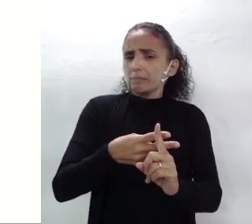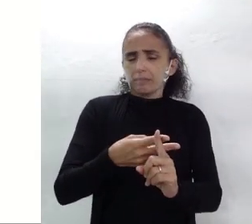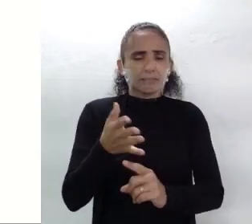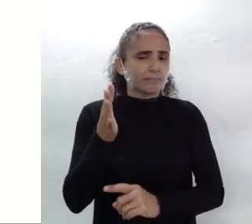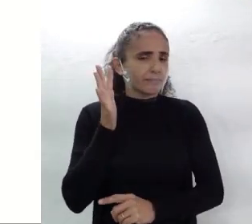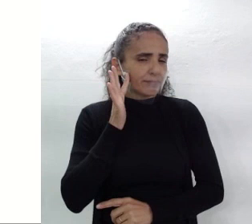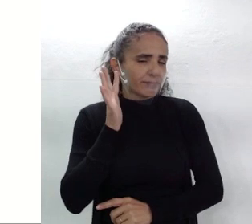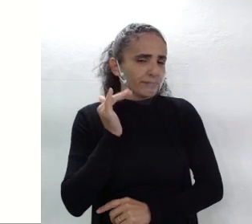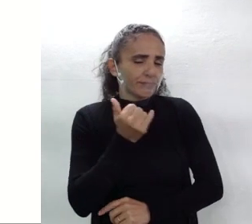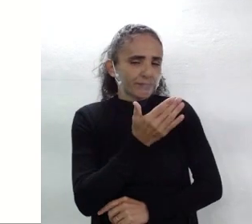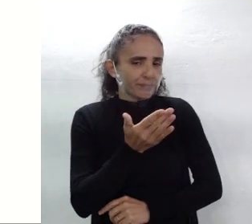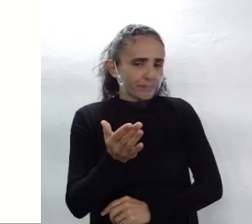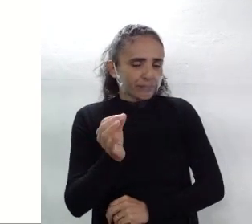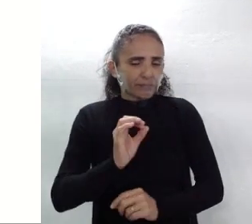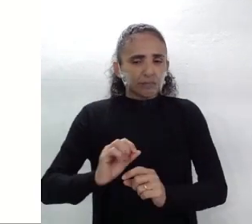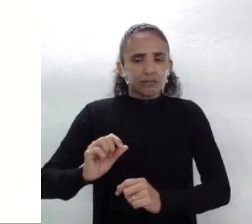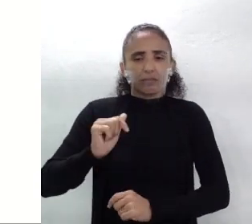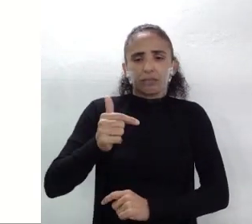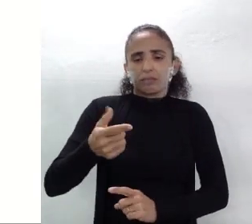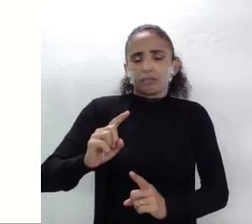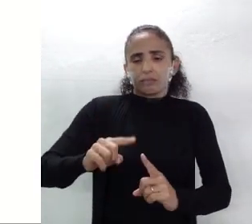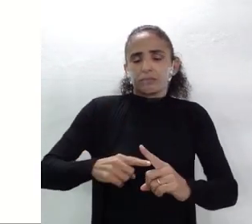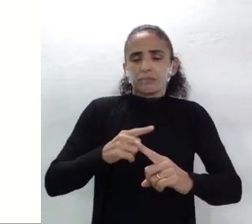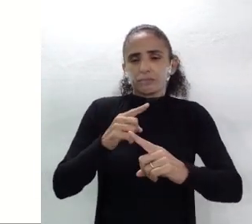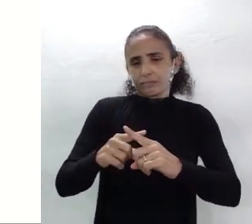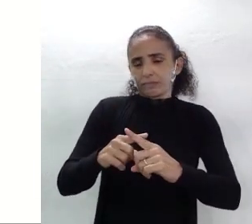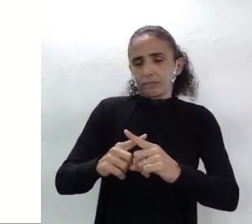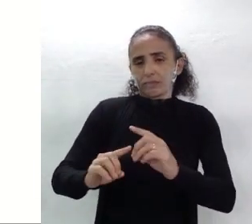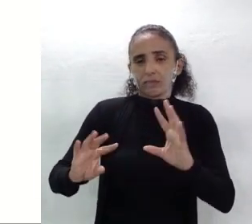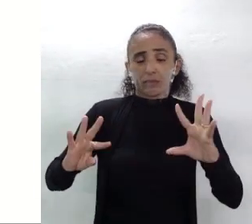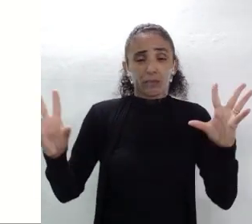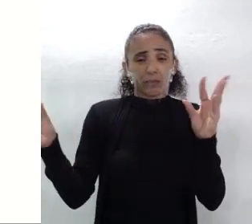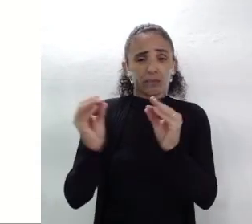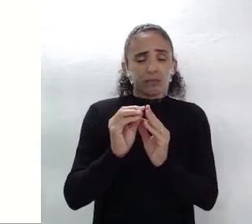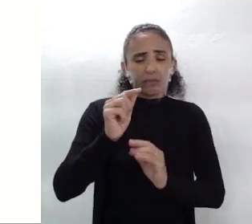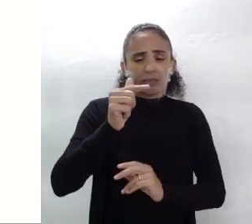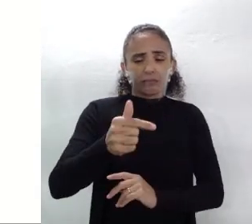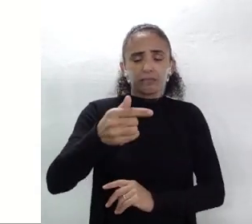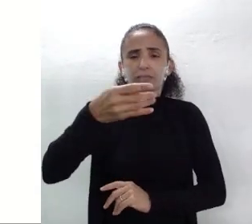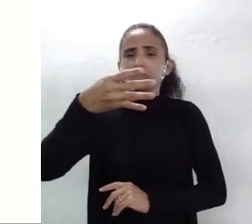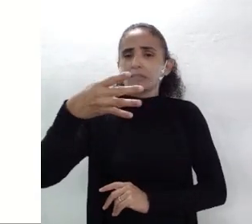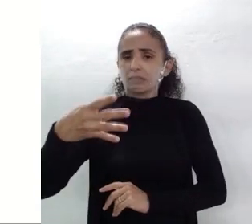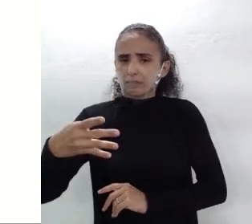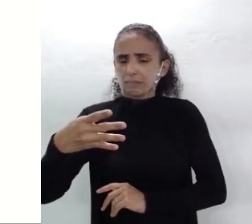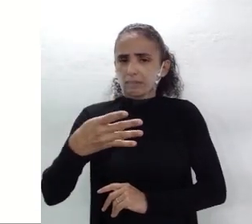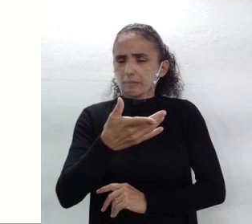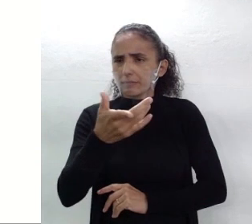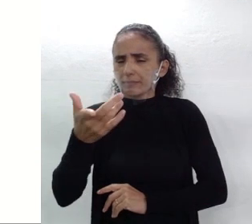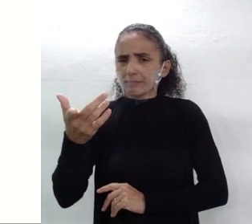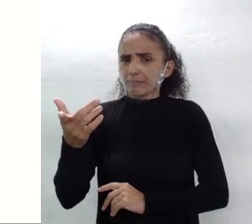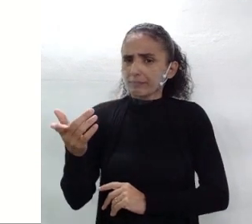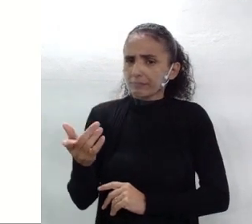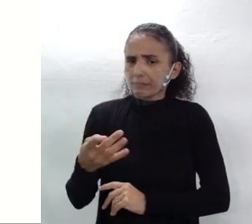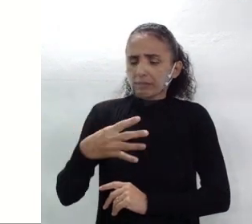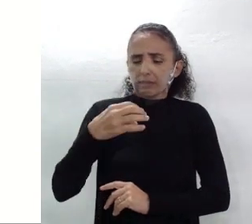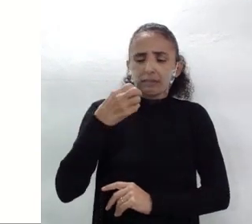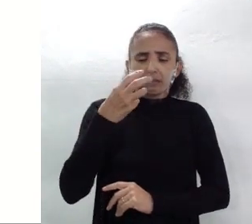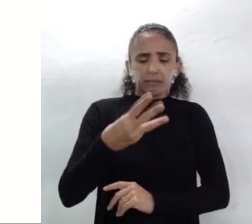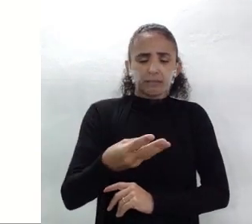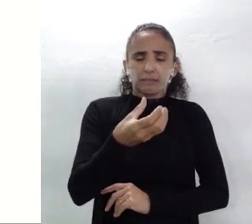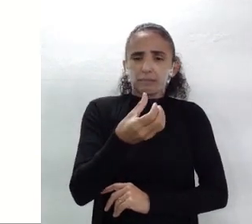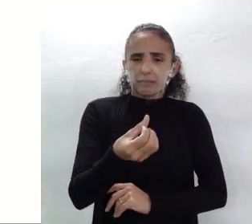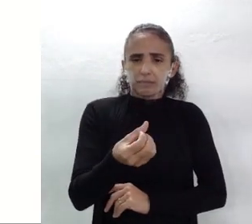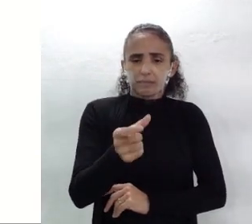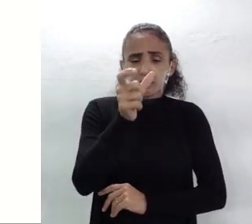Beleza. 2 vezes 12, que vai ser 24. E Carlos, 36. Por quê? Diz o seguinte, Carlos